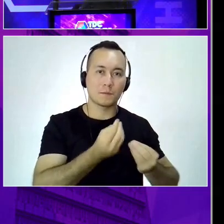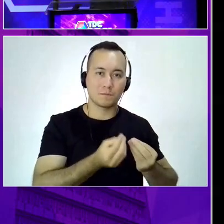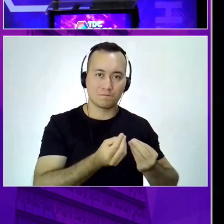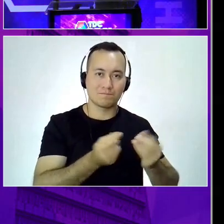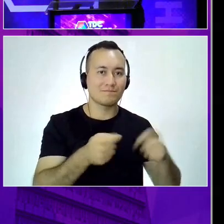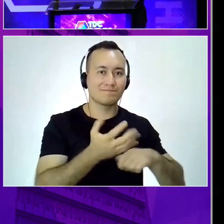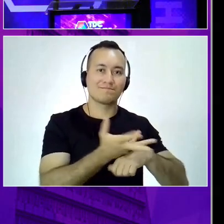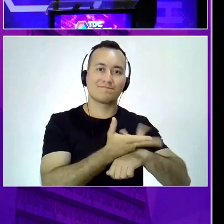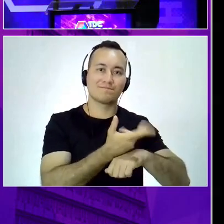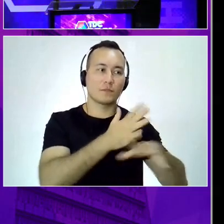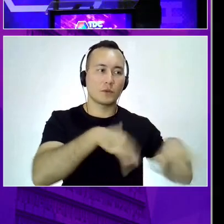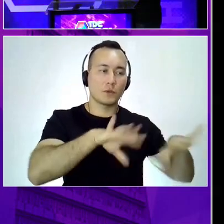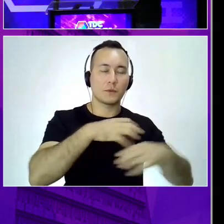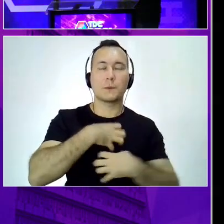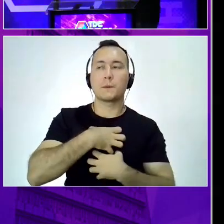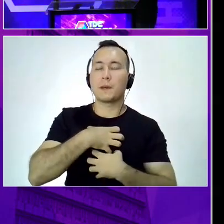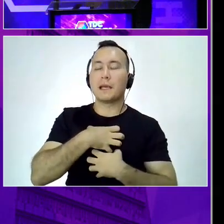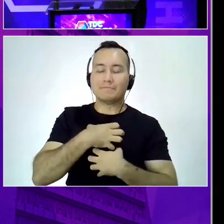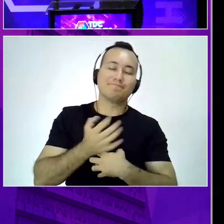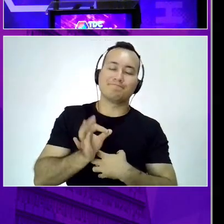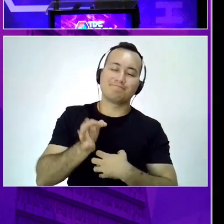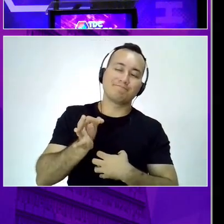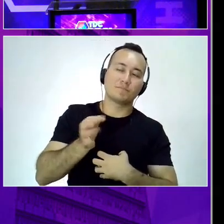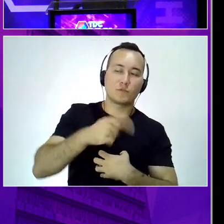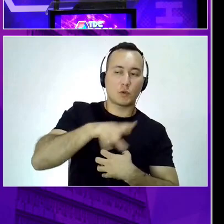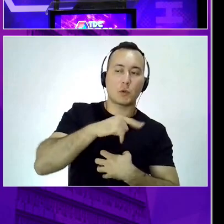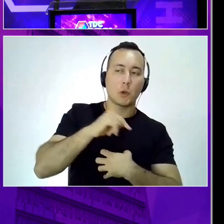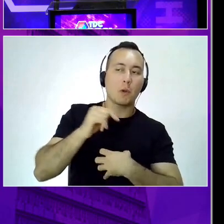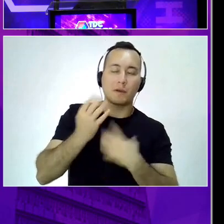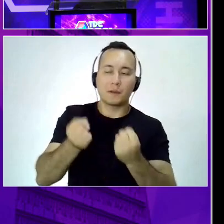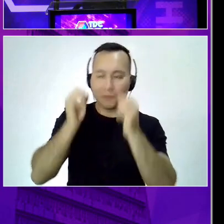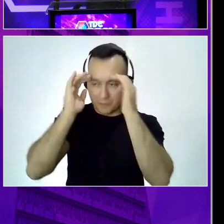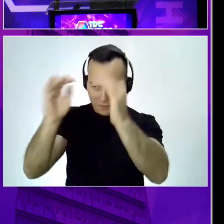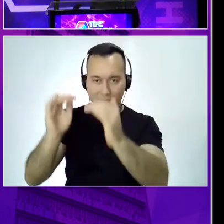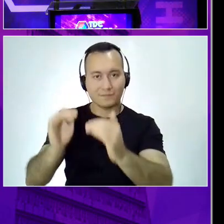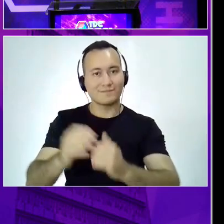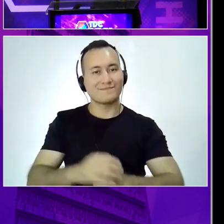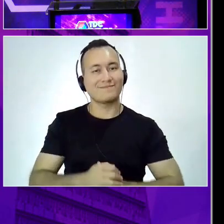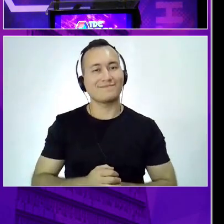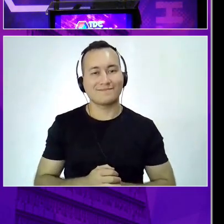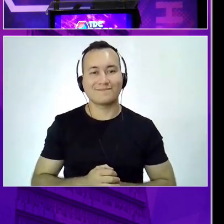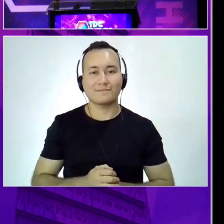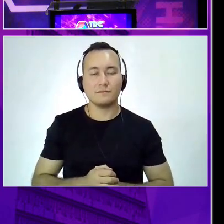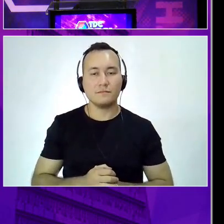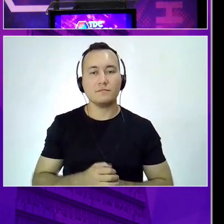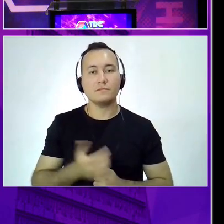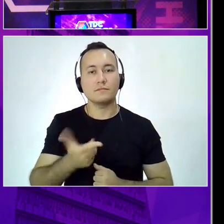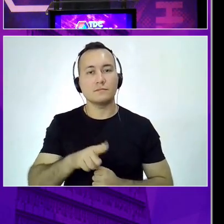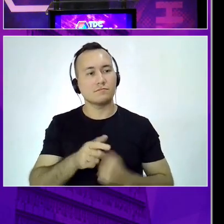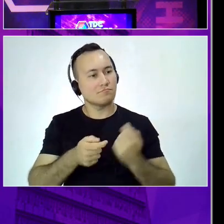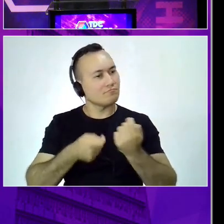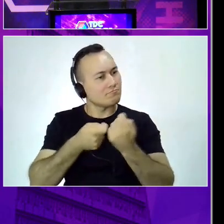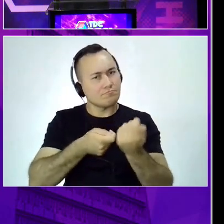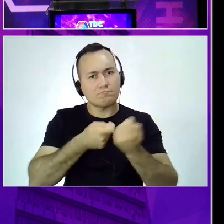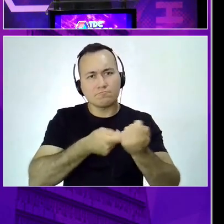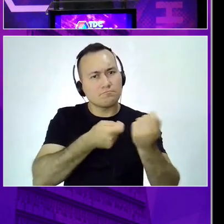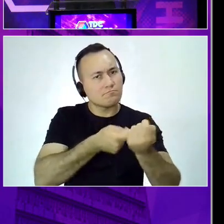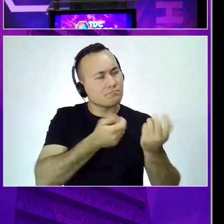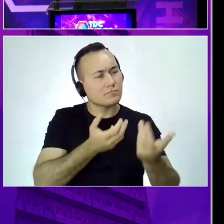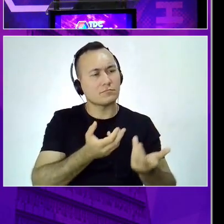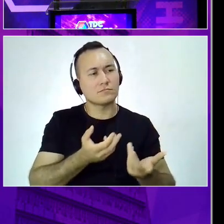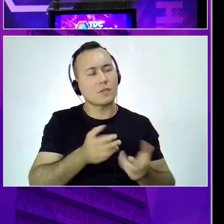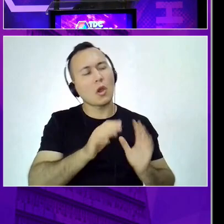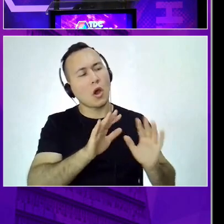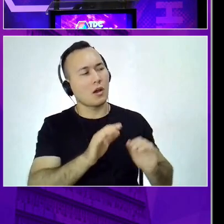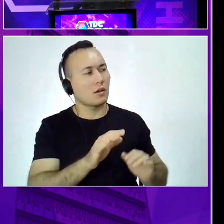né? Outra coisa que é interessante é faça provocações, né? Então, eu como passei muito tempo